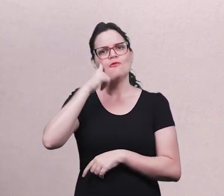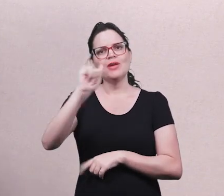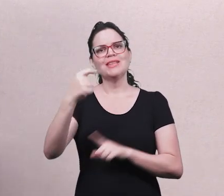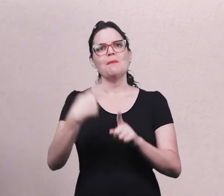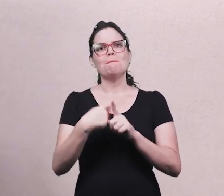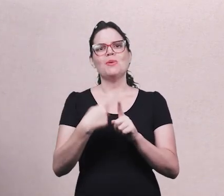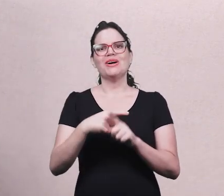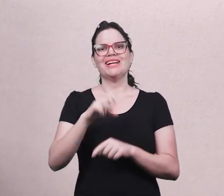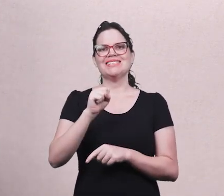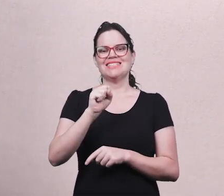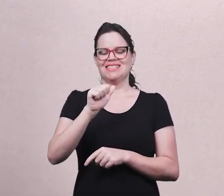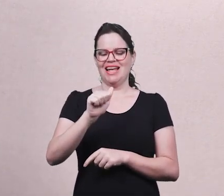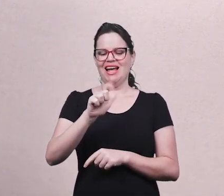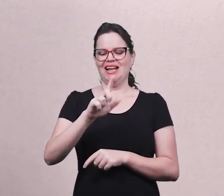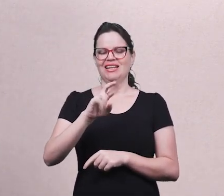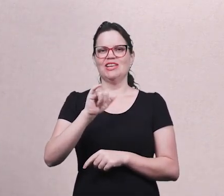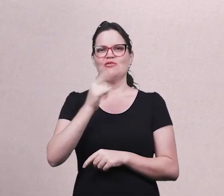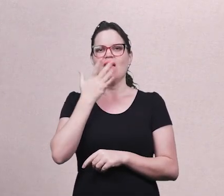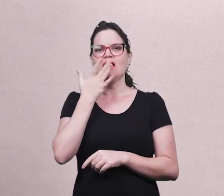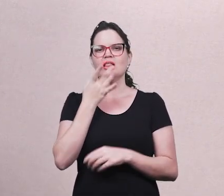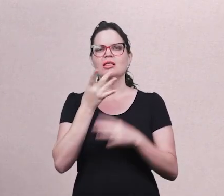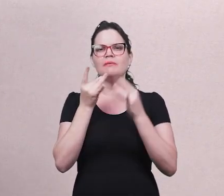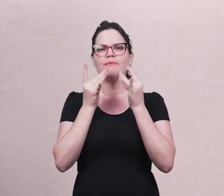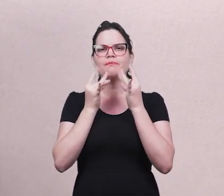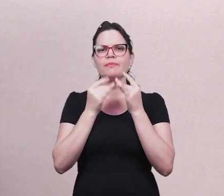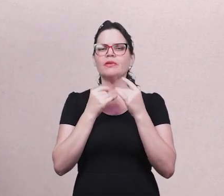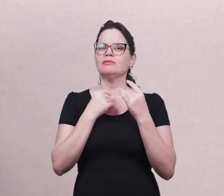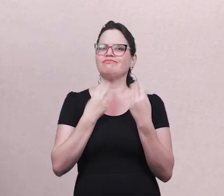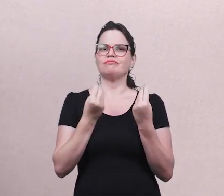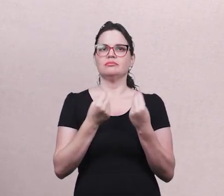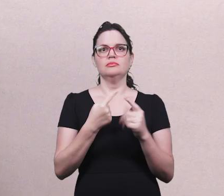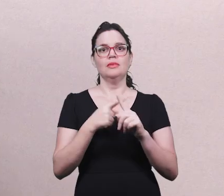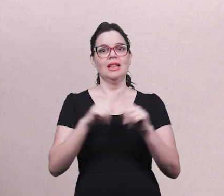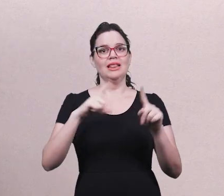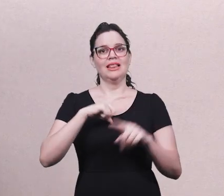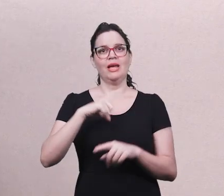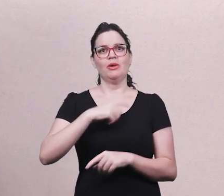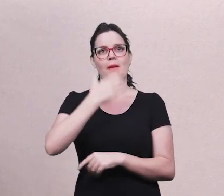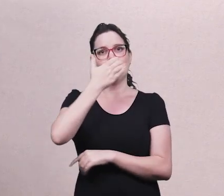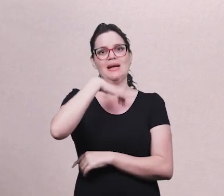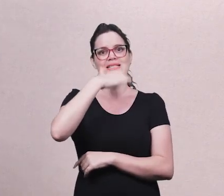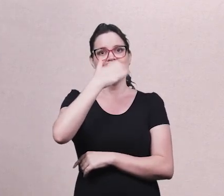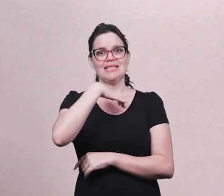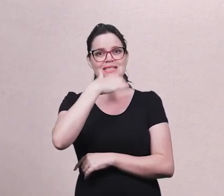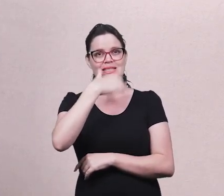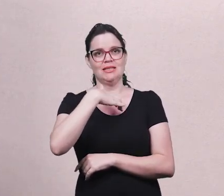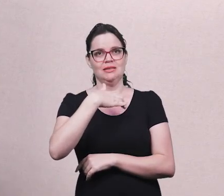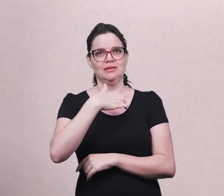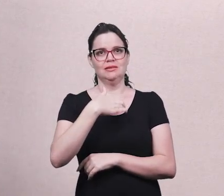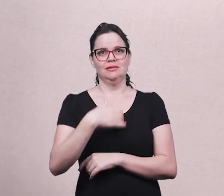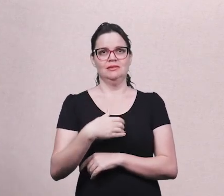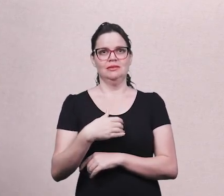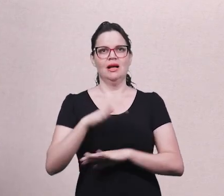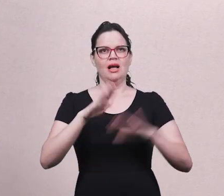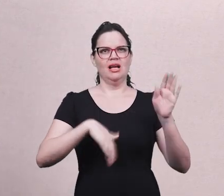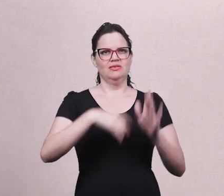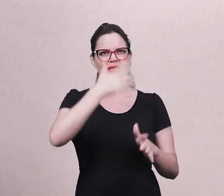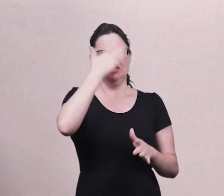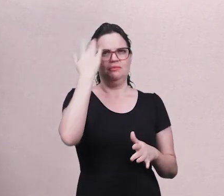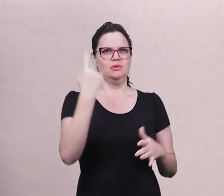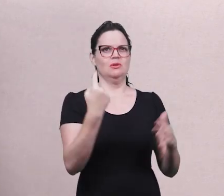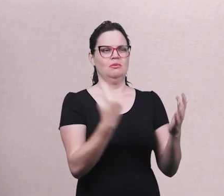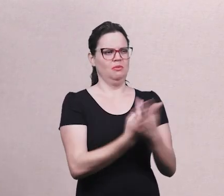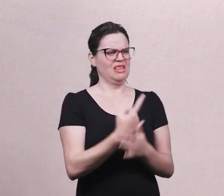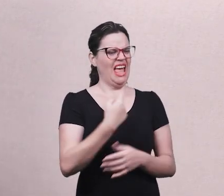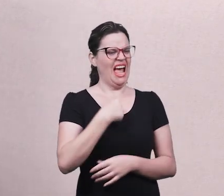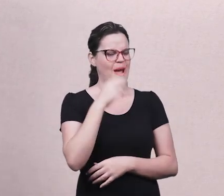de leite que deixa a saliva carregada. E tem a maçã, que as pessoas acham, me